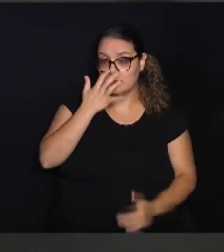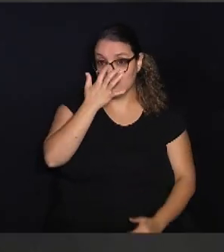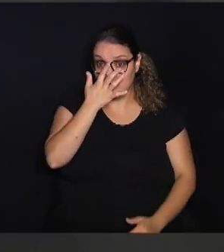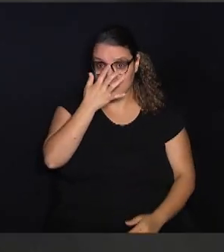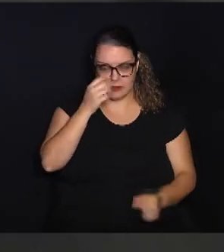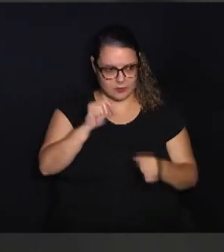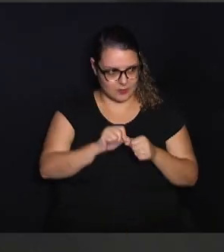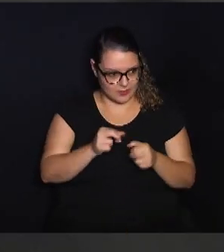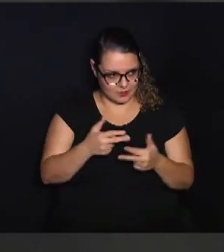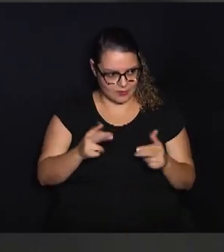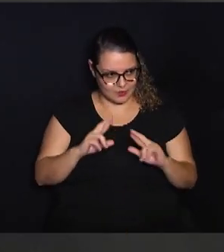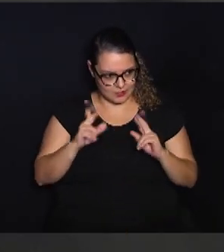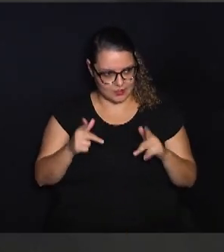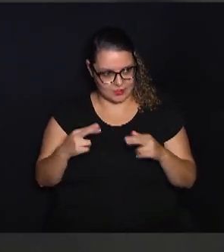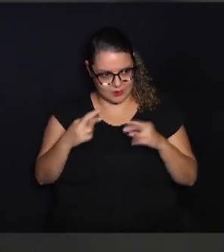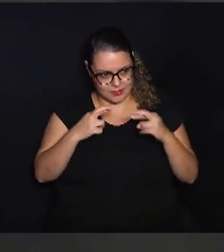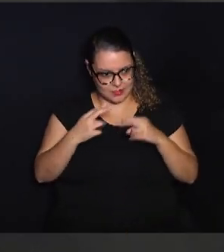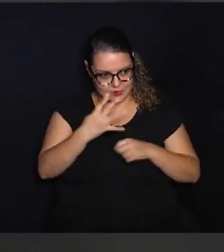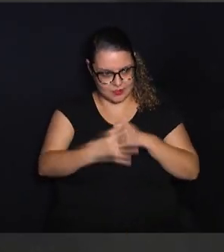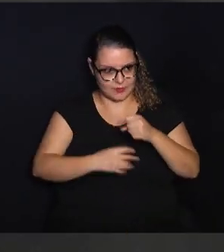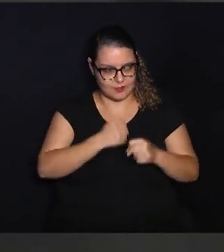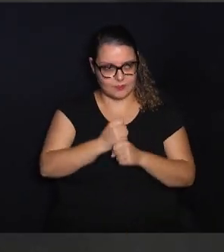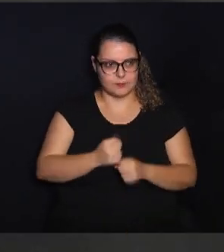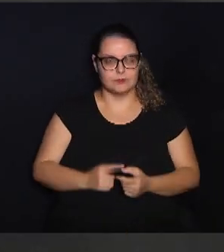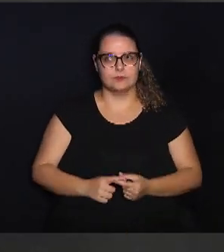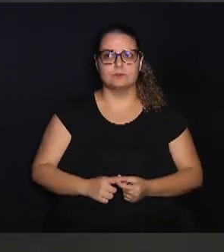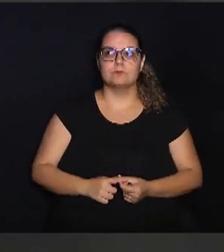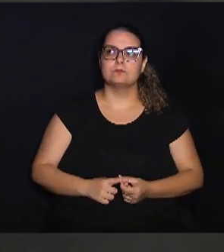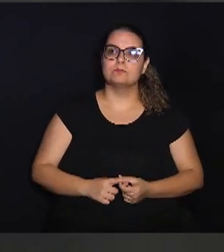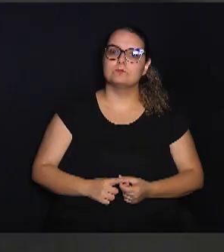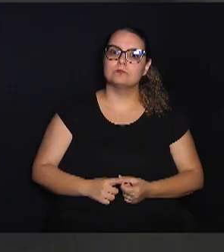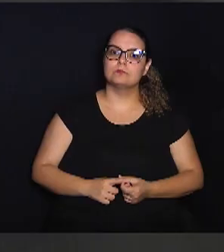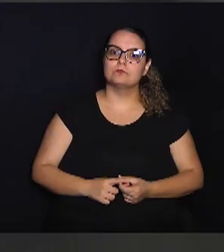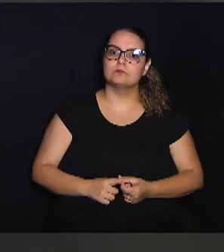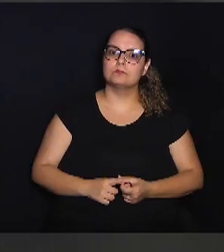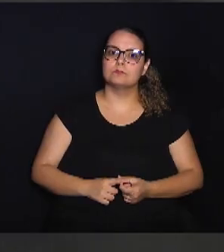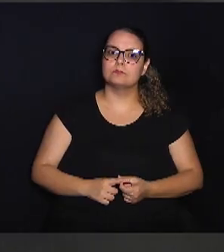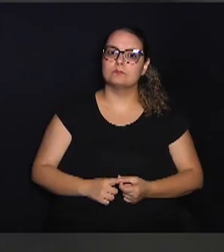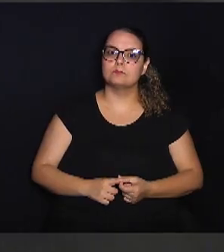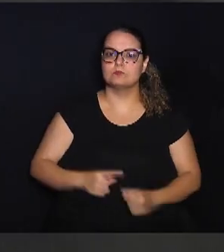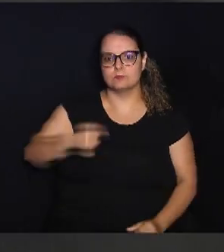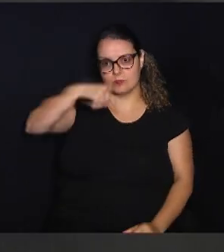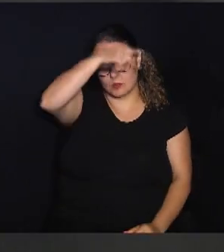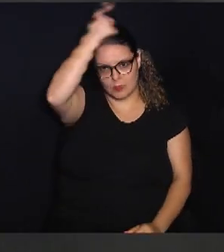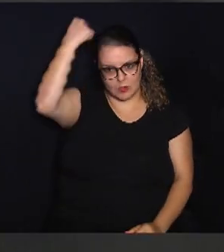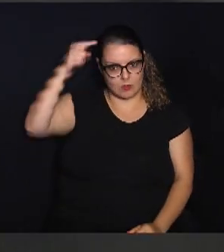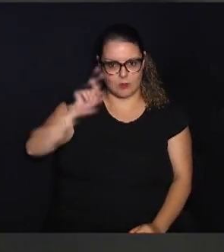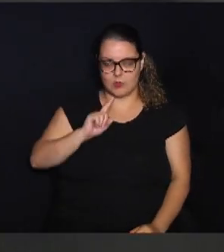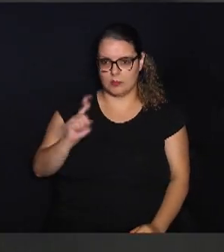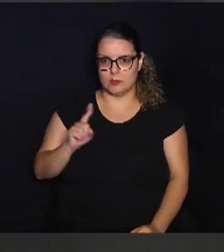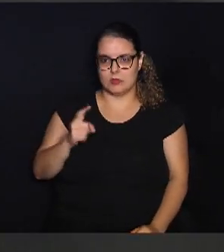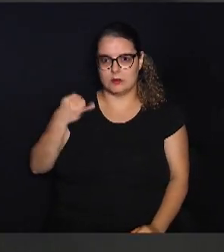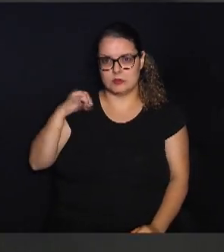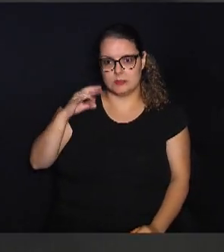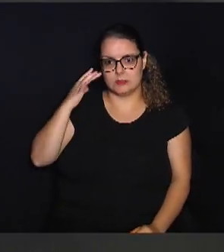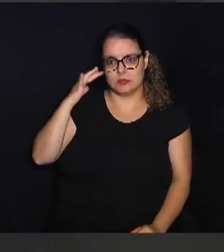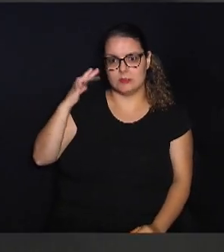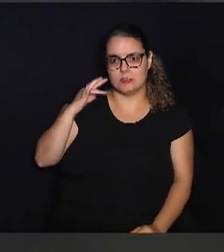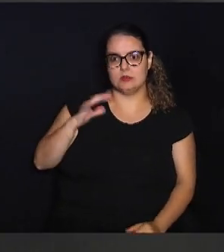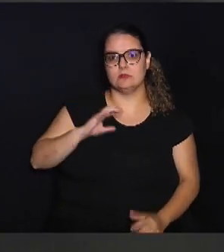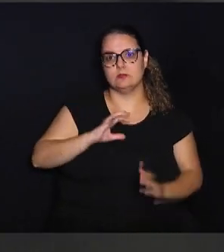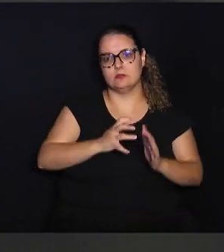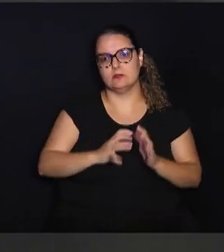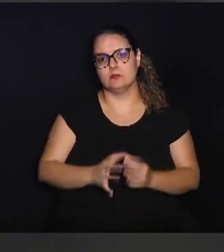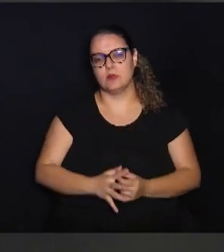algo diferente analisando esses 4 anos? Do Paulo Gaspar, não. Se você for pensar do lado do partido,